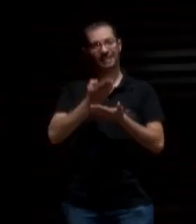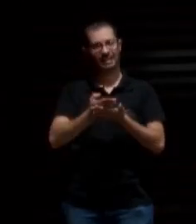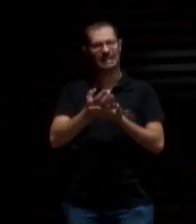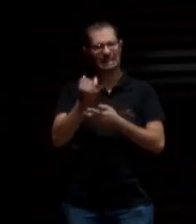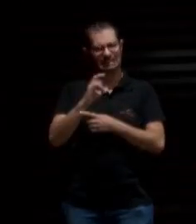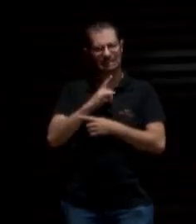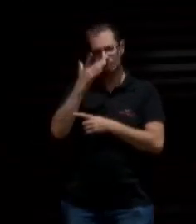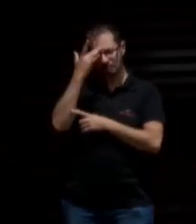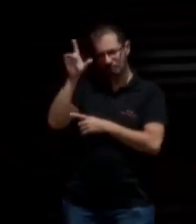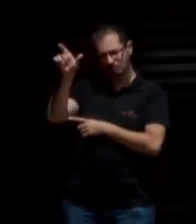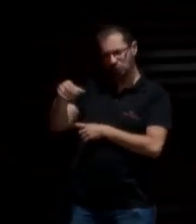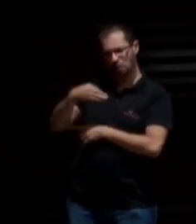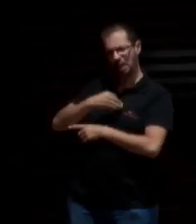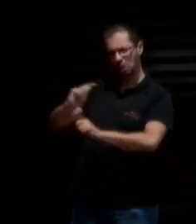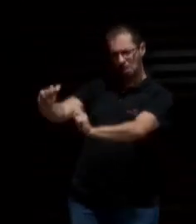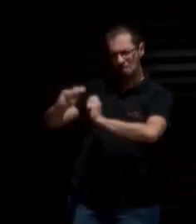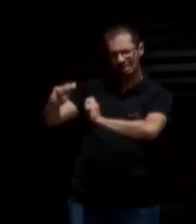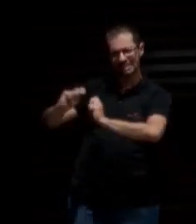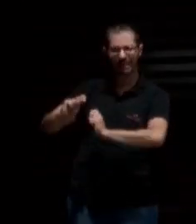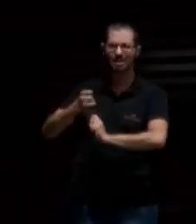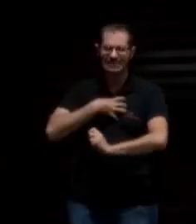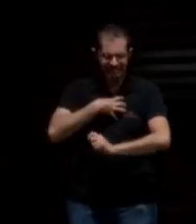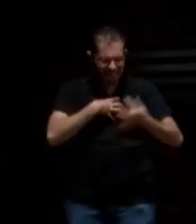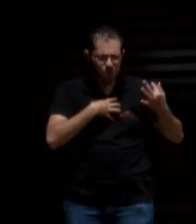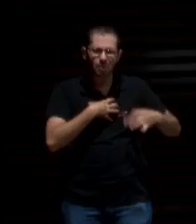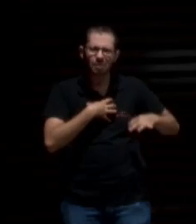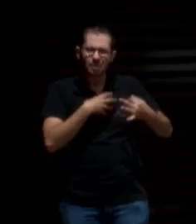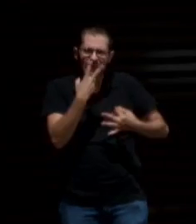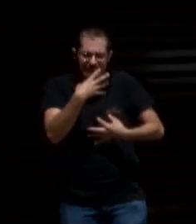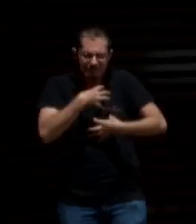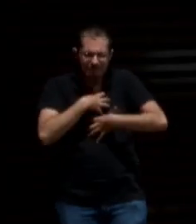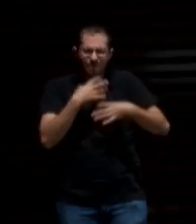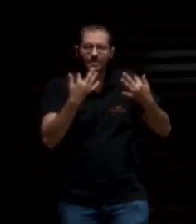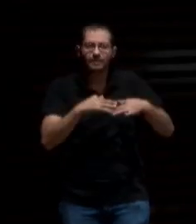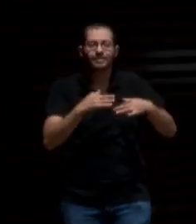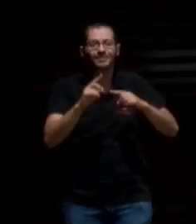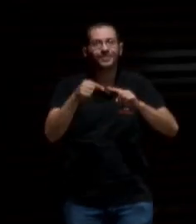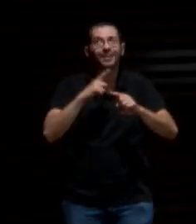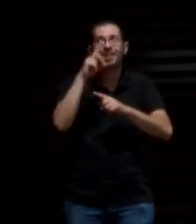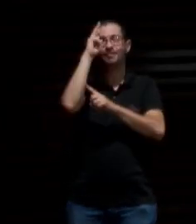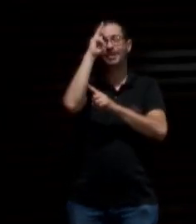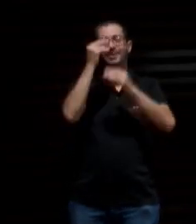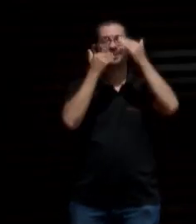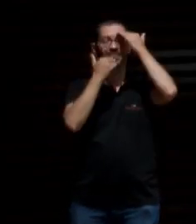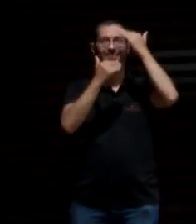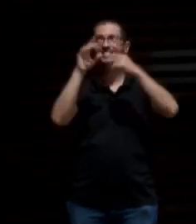hora. Mas a primeira coisa que você tem que lembrar, louvado seja Deus, o Senhor me salvou e o Espírito da glória repousa em mim.